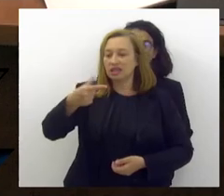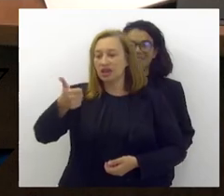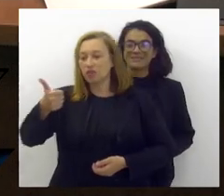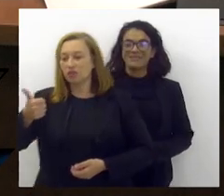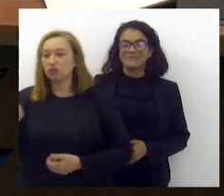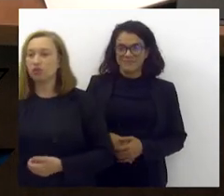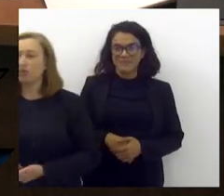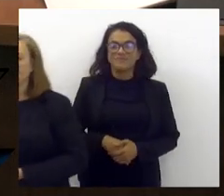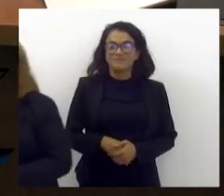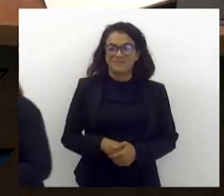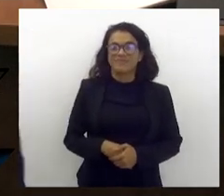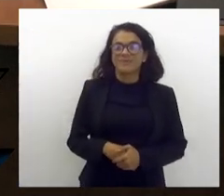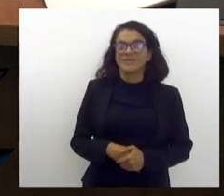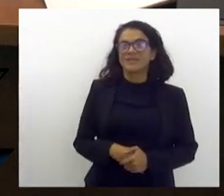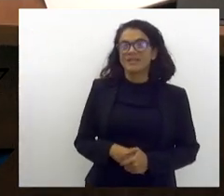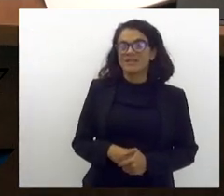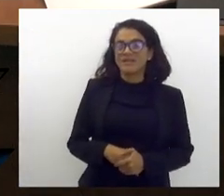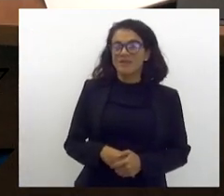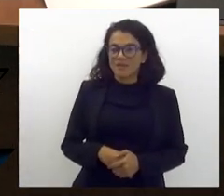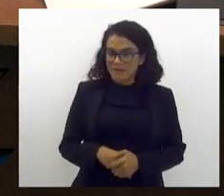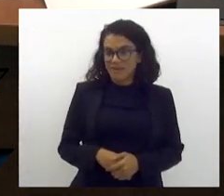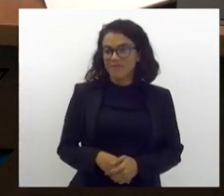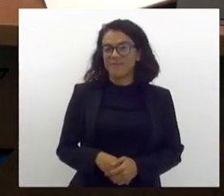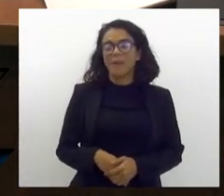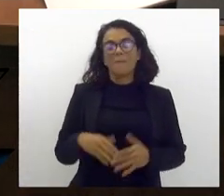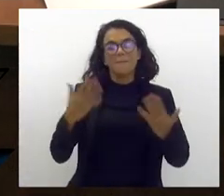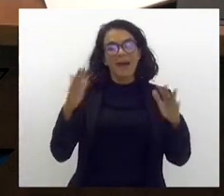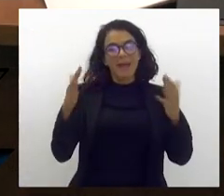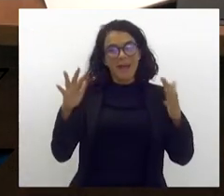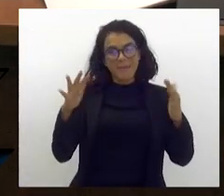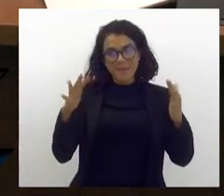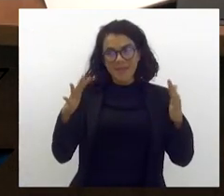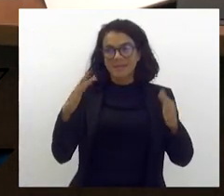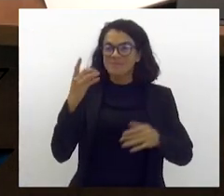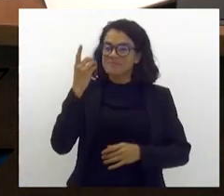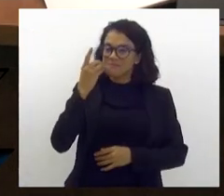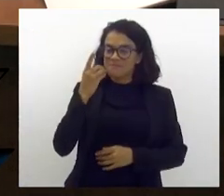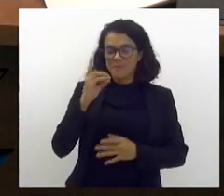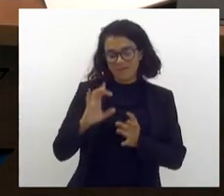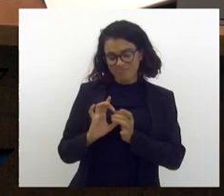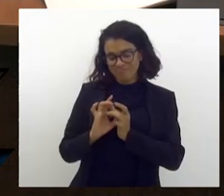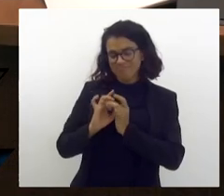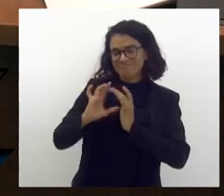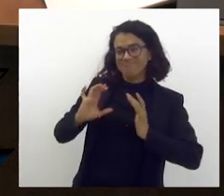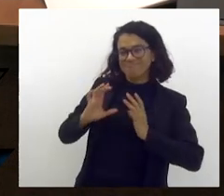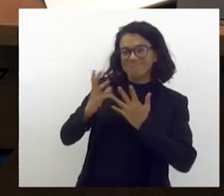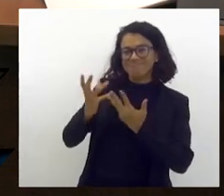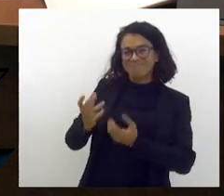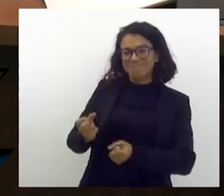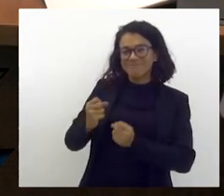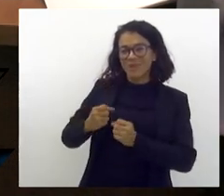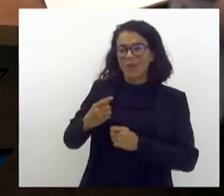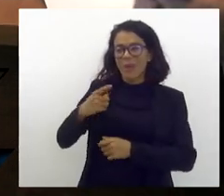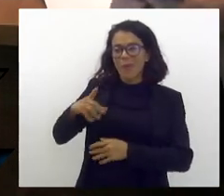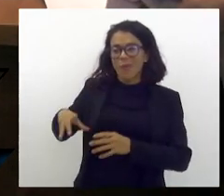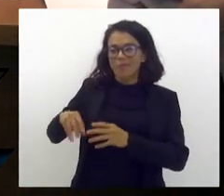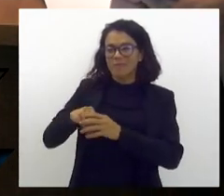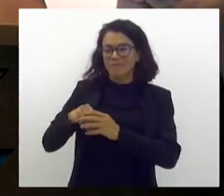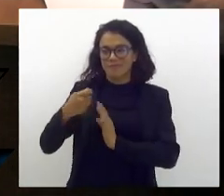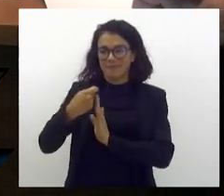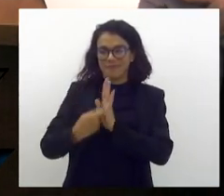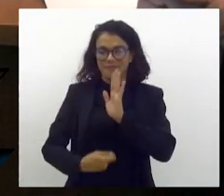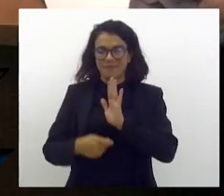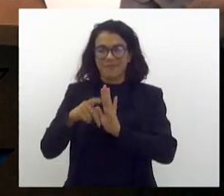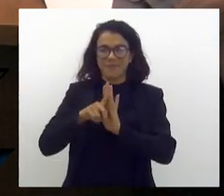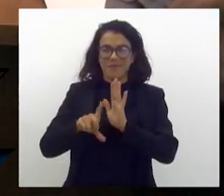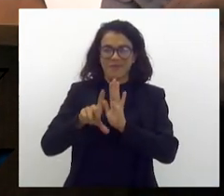231-2023, da Jessie Jane. Deputado Jairi, parabéns. Te peço aí que me conceda a coautoria nesses projetos de resolução.